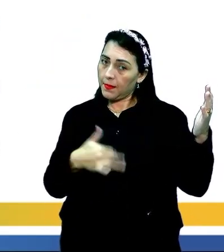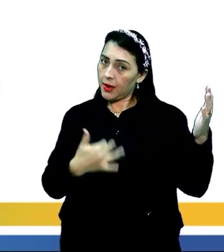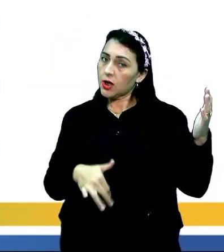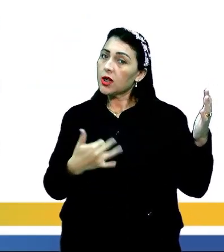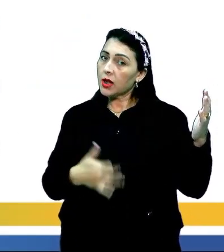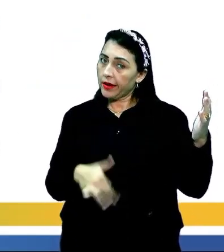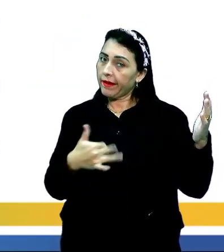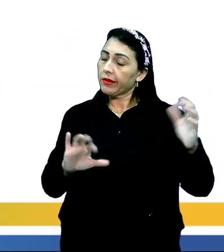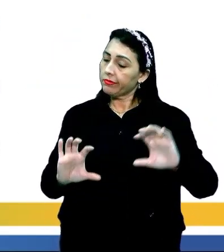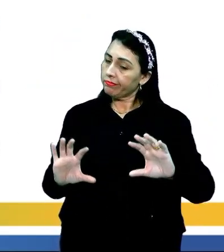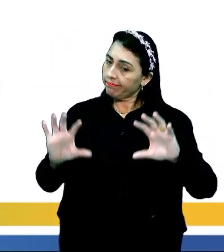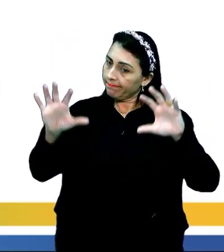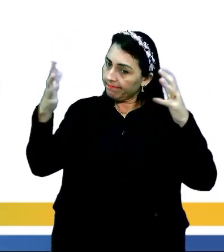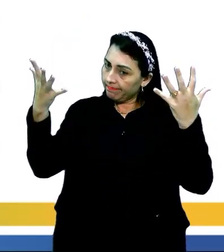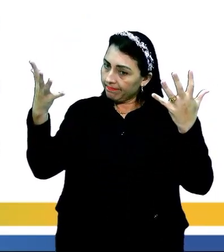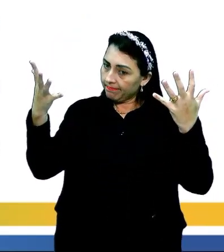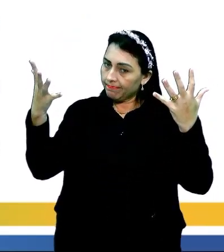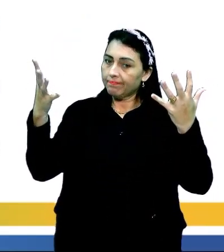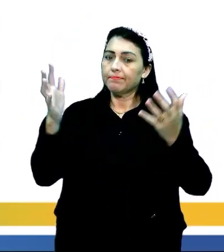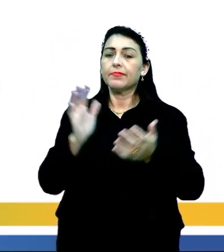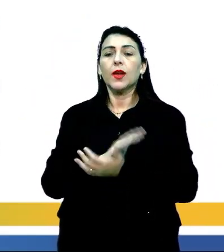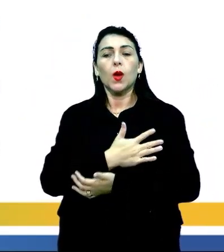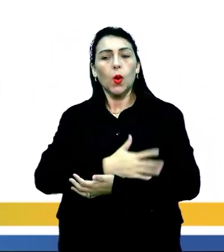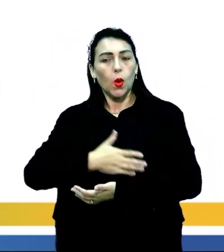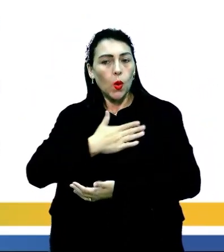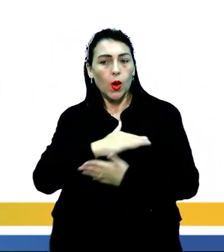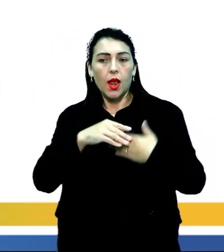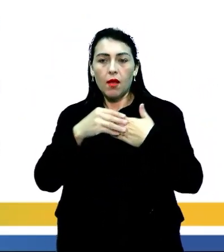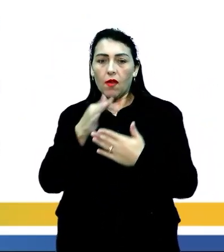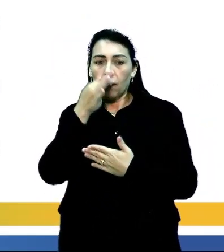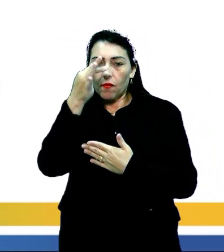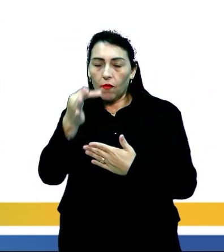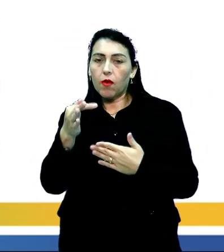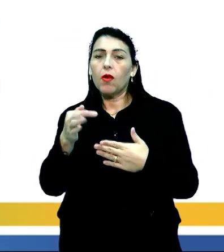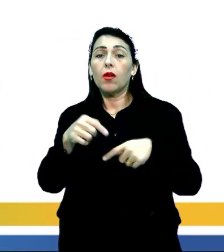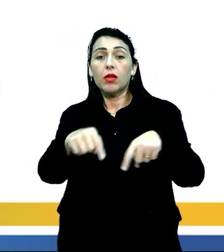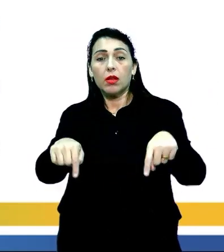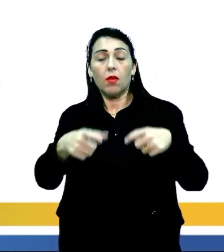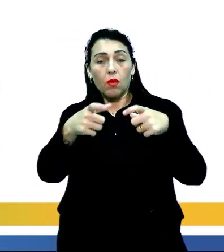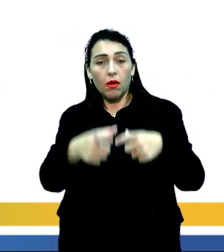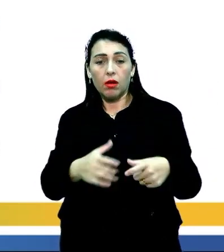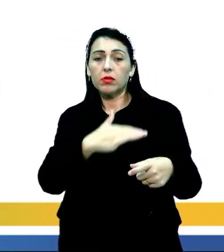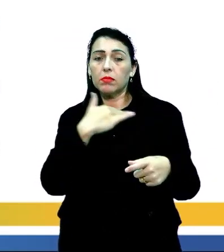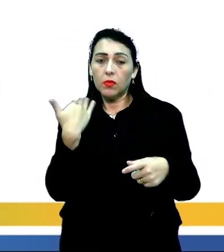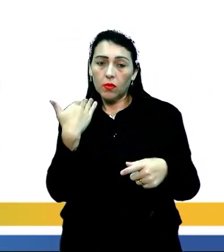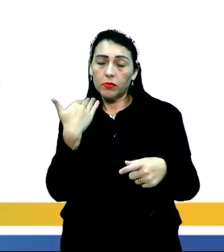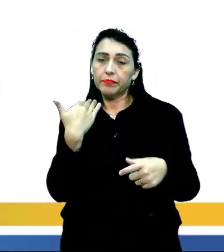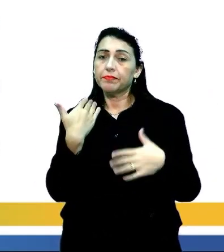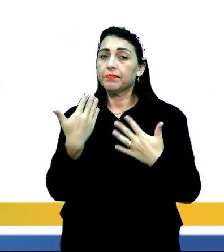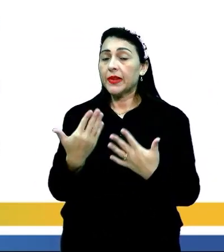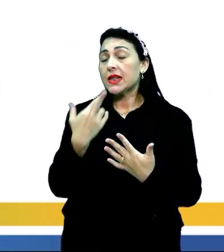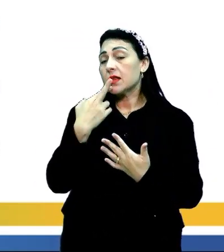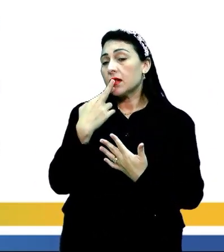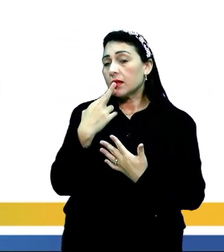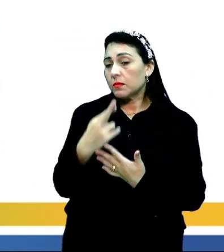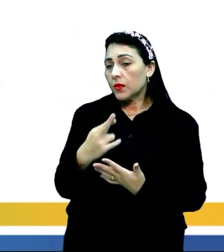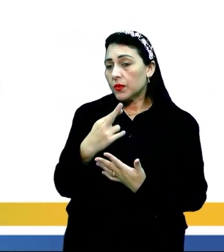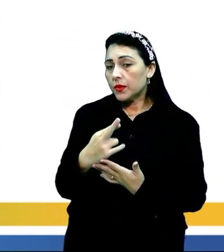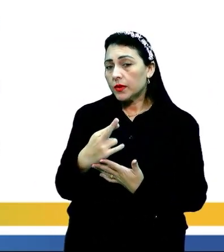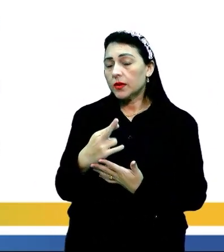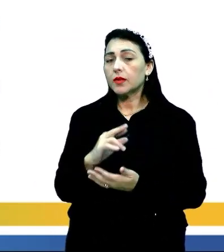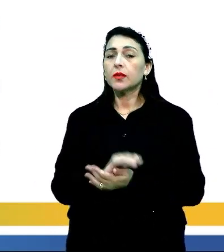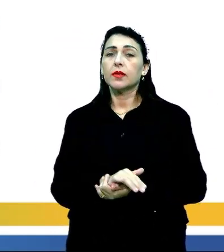tá dizendo que a celebração do México deve ser a família mexicana que gosta de levar flores ao cemitério galera esse tipo de resposta né